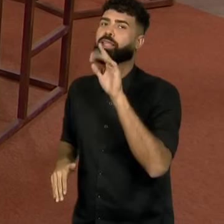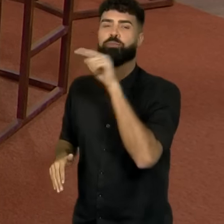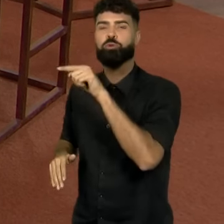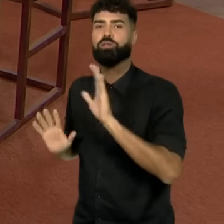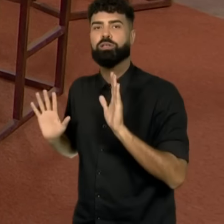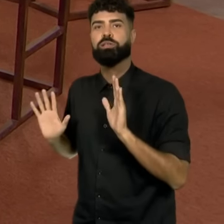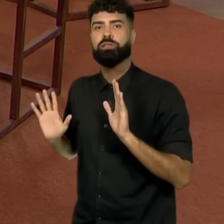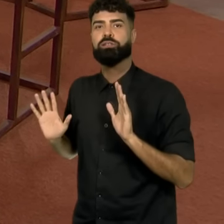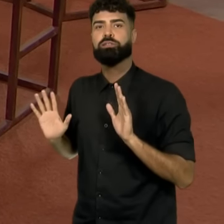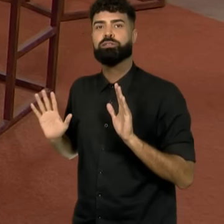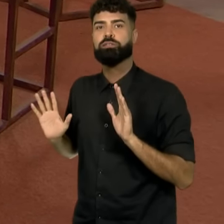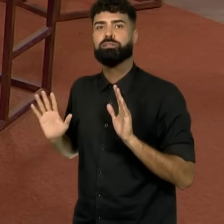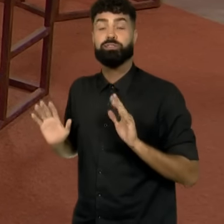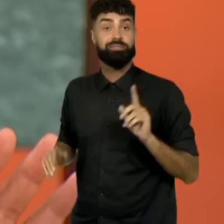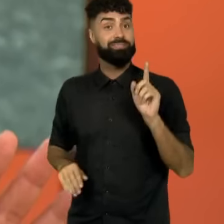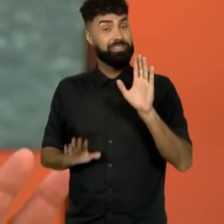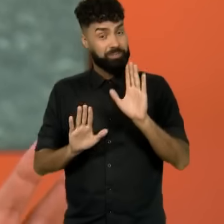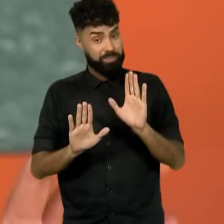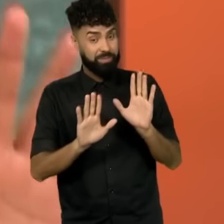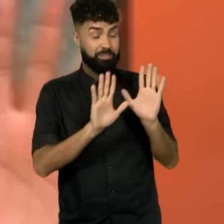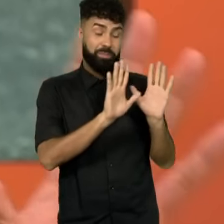A gente não... Vamos pegar a cadeira?